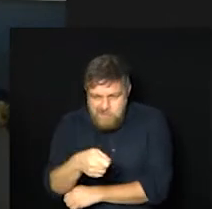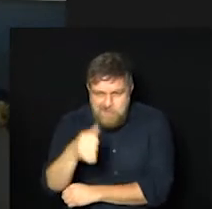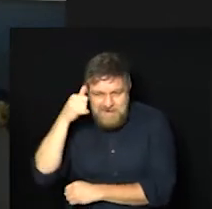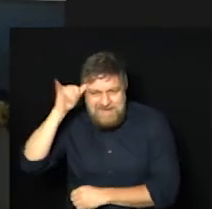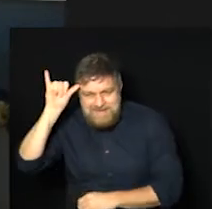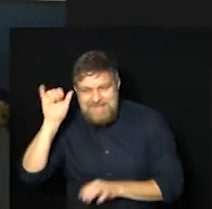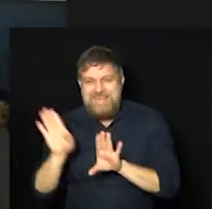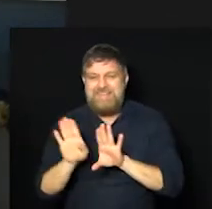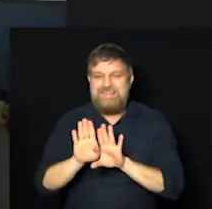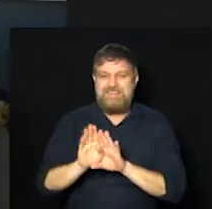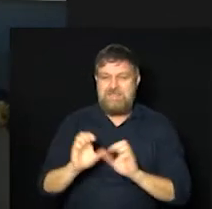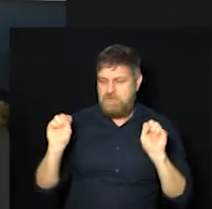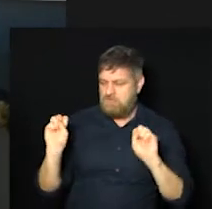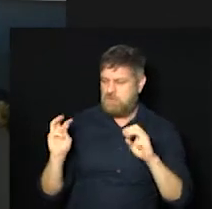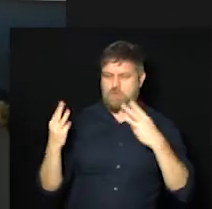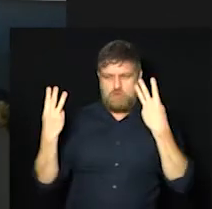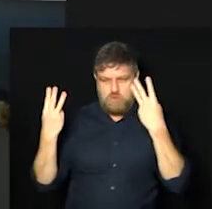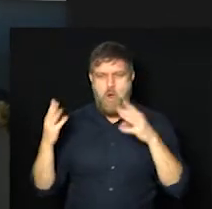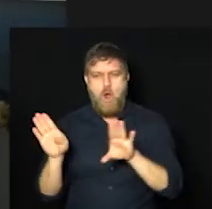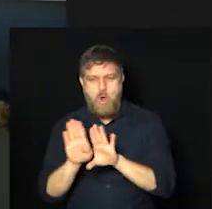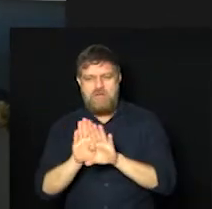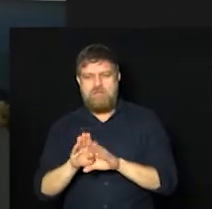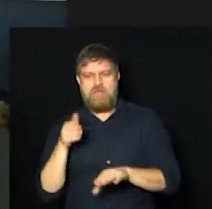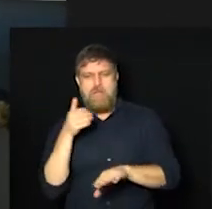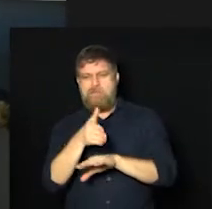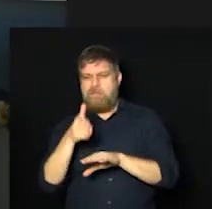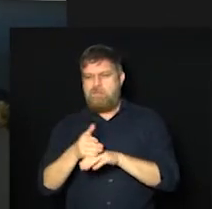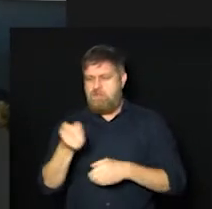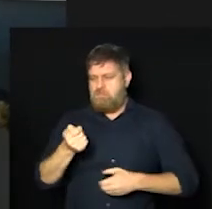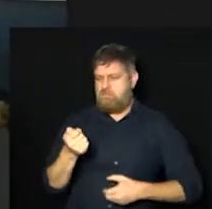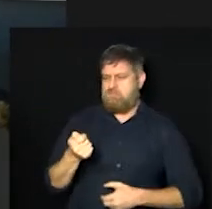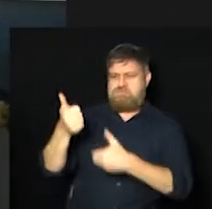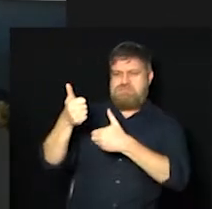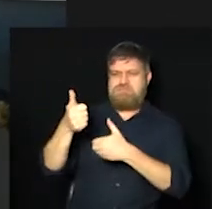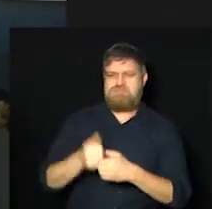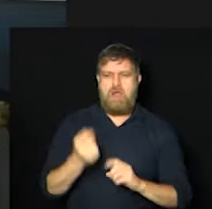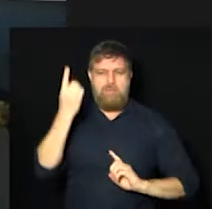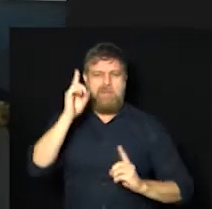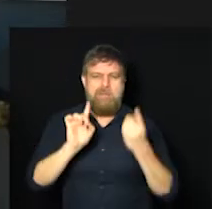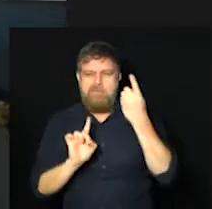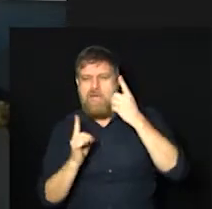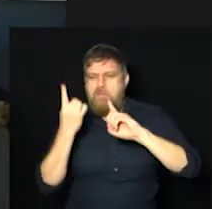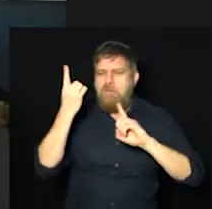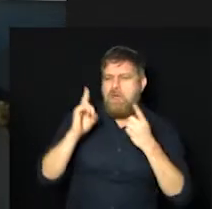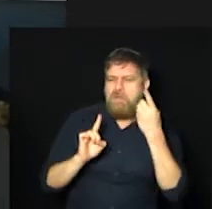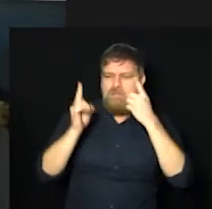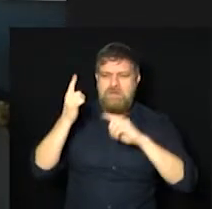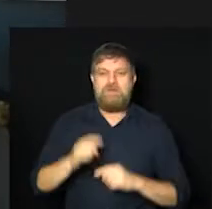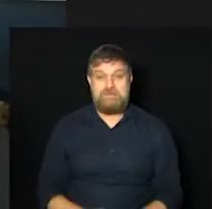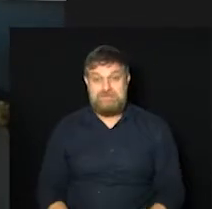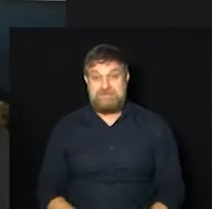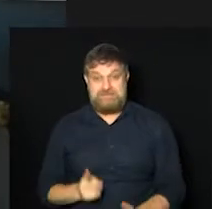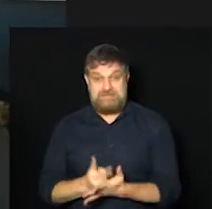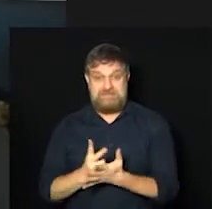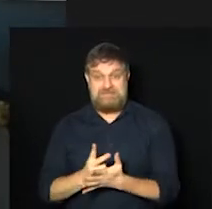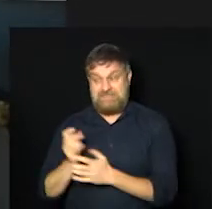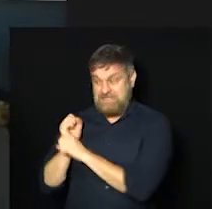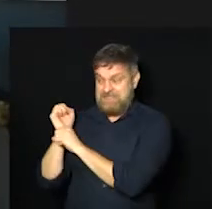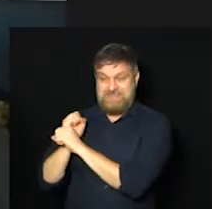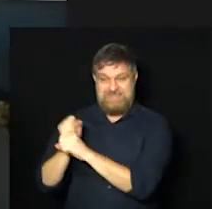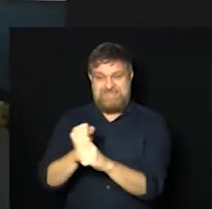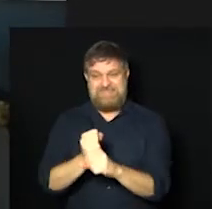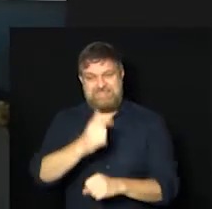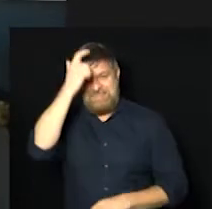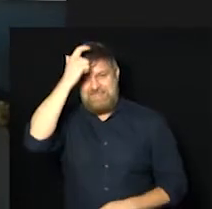shows e eventos em geral, assim, Réveillon, Carnaval. Então, durante todos esses anos, a